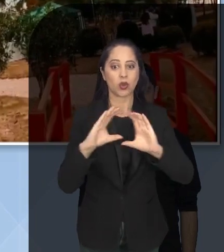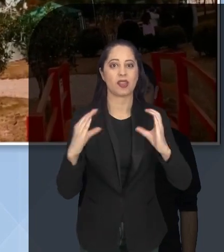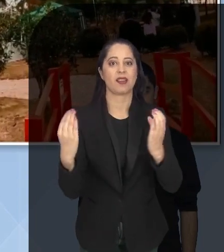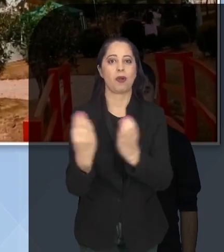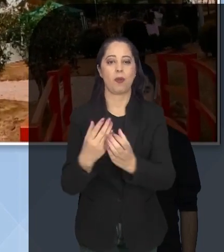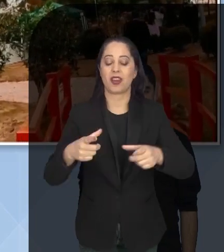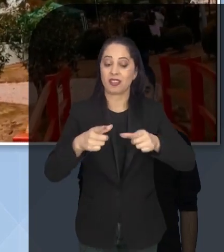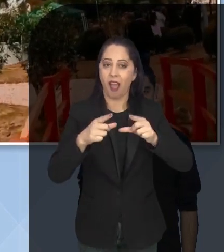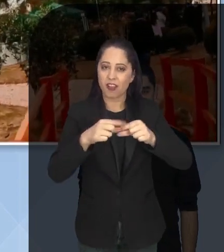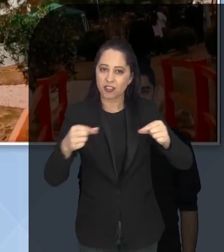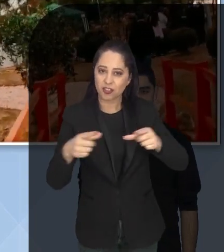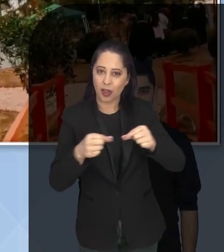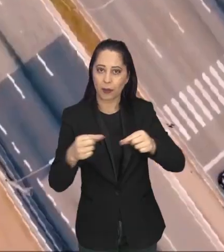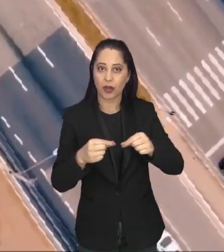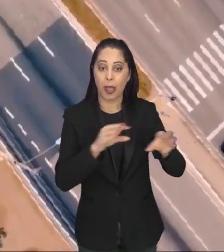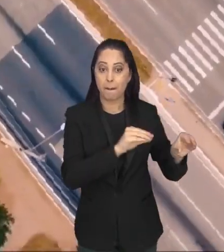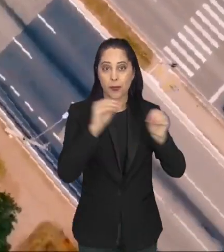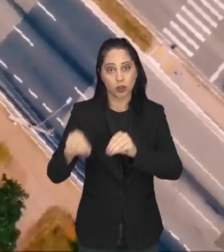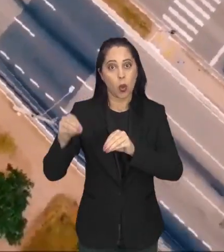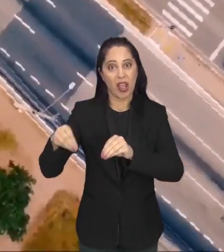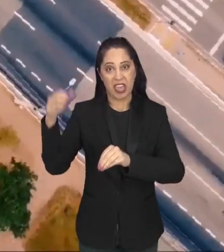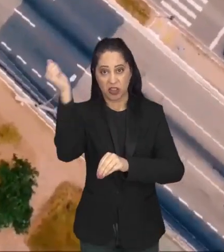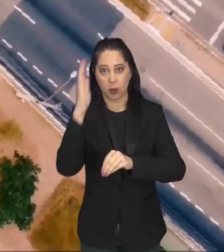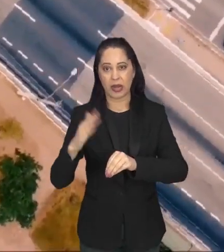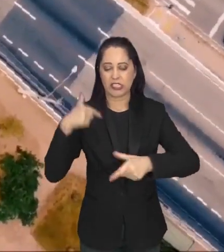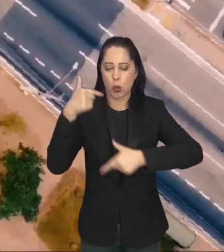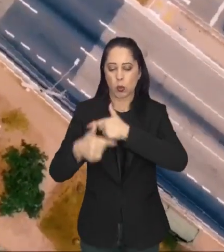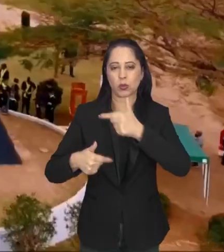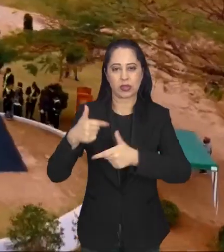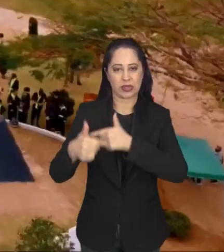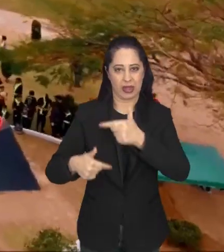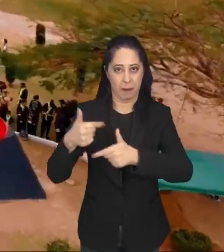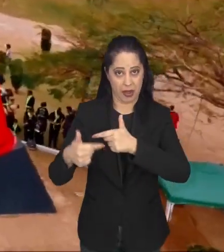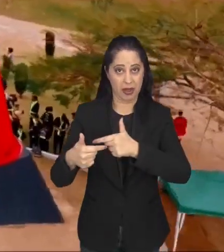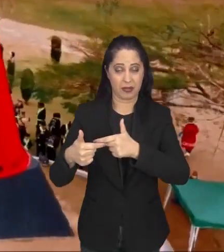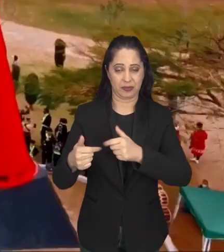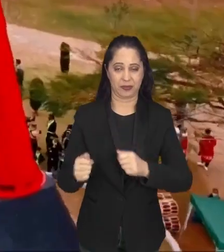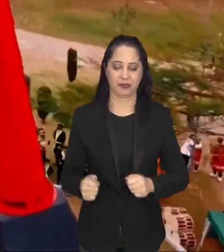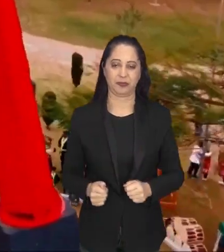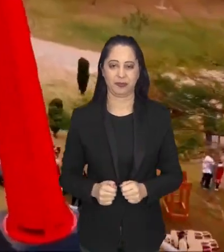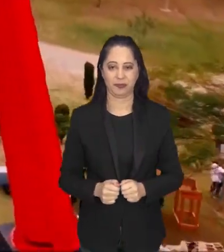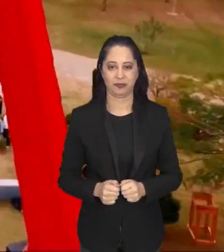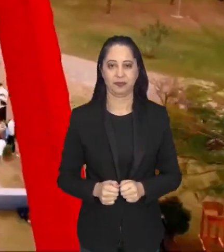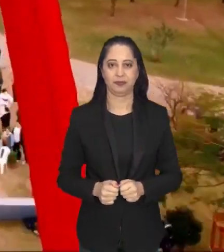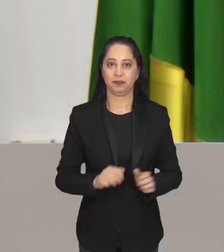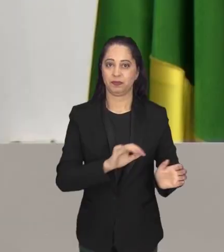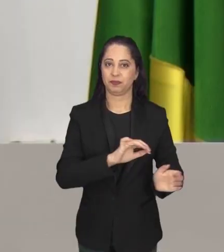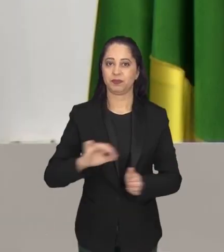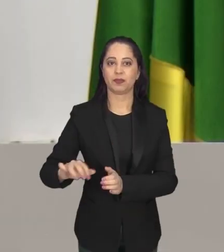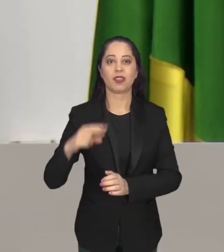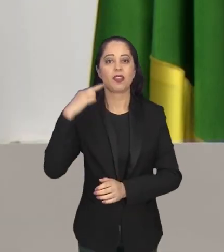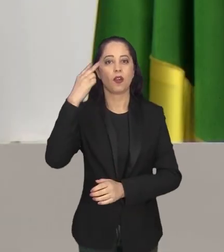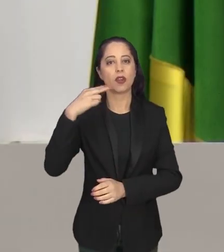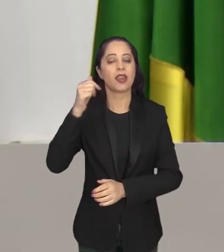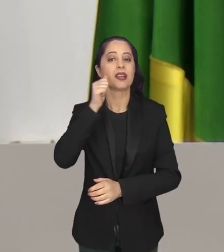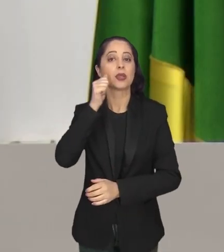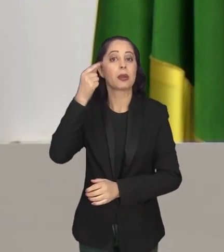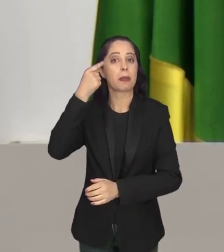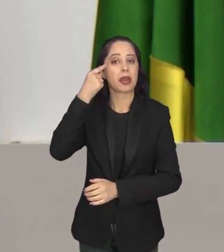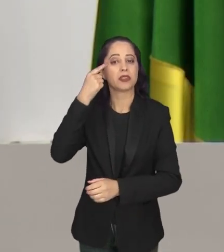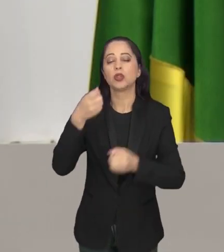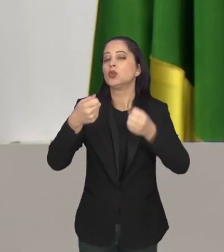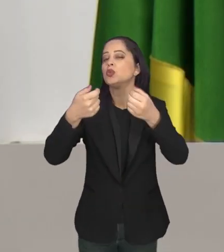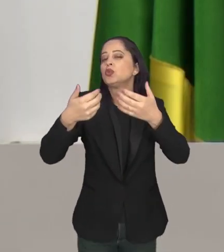a comunidade japonesa que veio trabalhar no nosso país, incluindo São José dos Campos. Já a vereadora